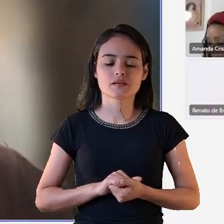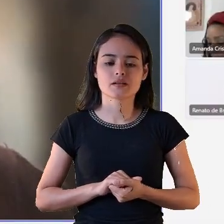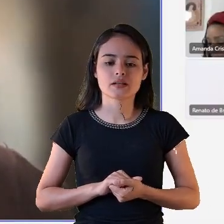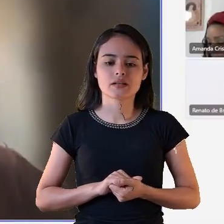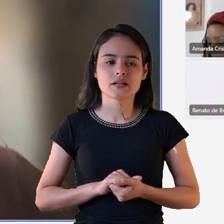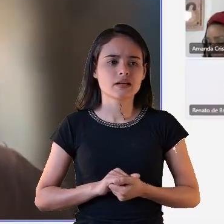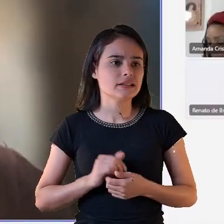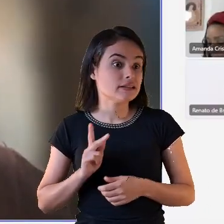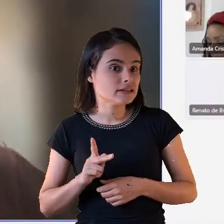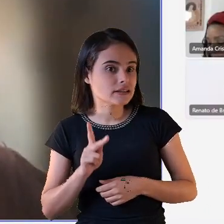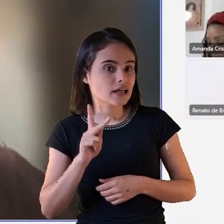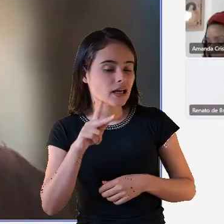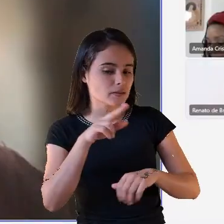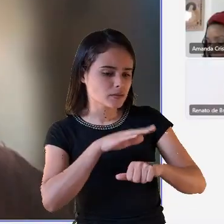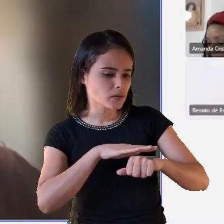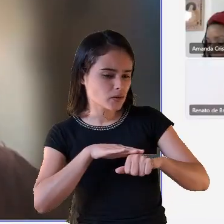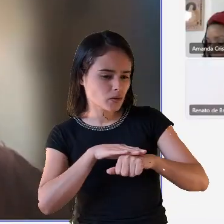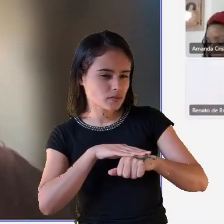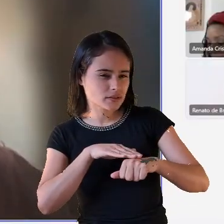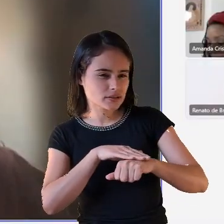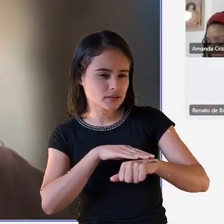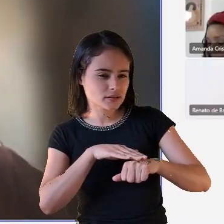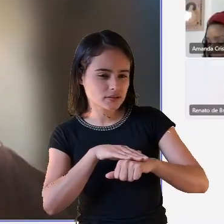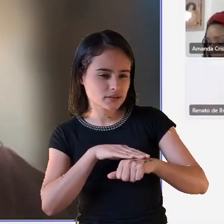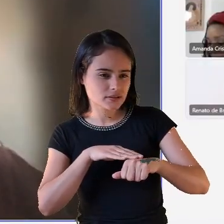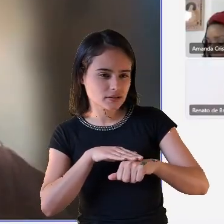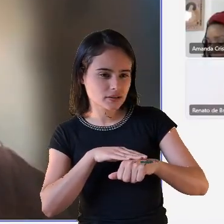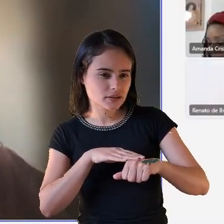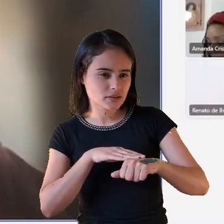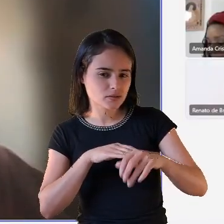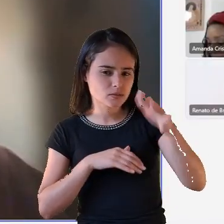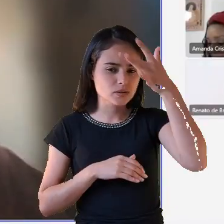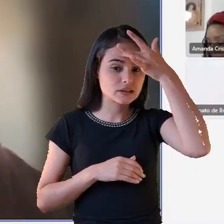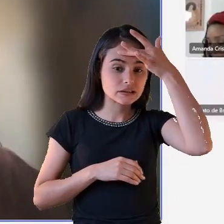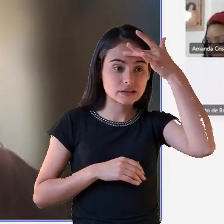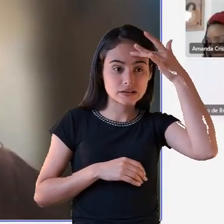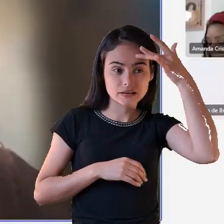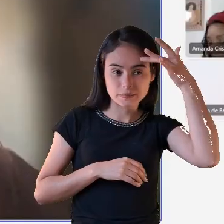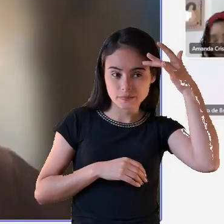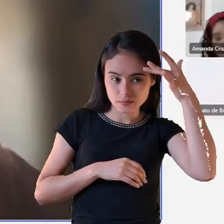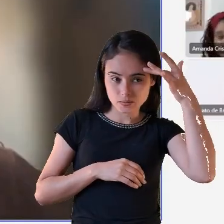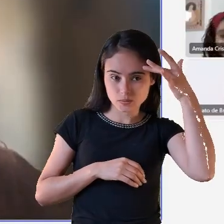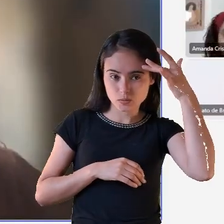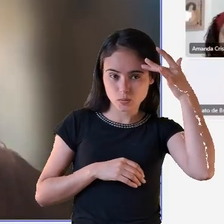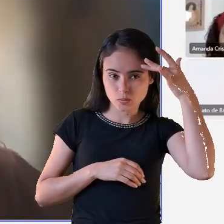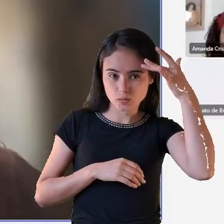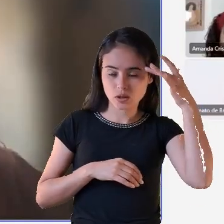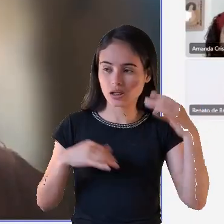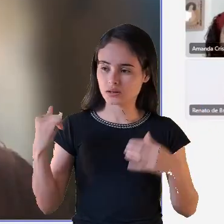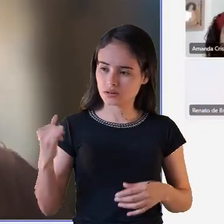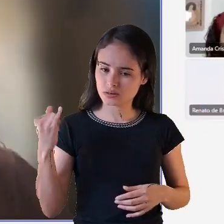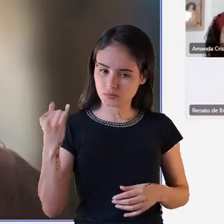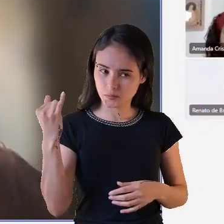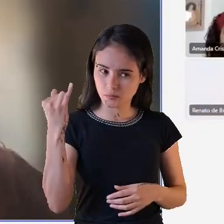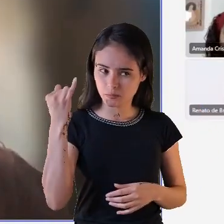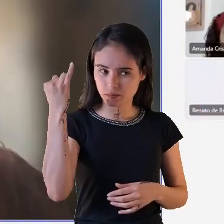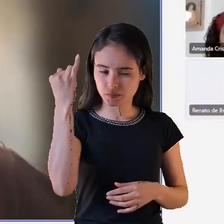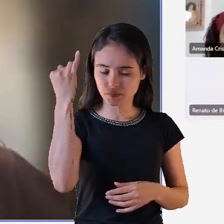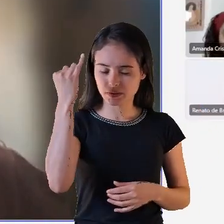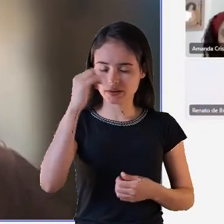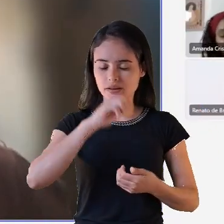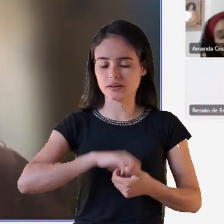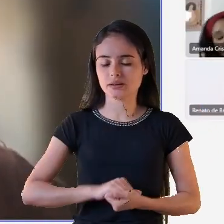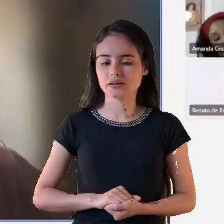de pessoas que a gente gosta muito, admira muito, né, já falamos de várias personalidades, né, muito